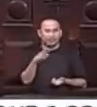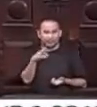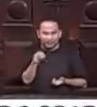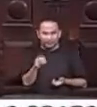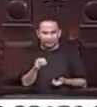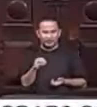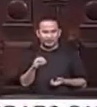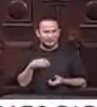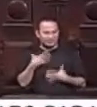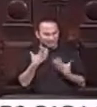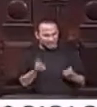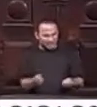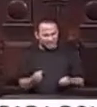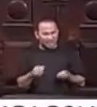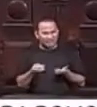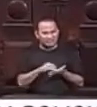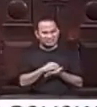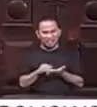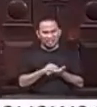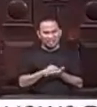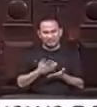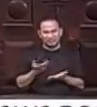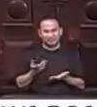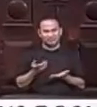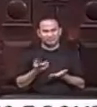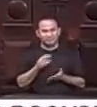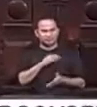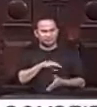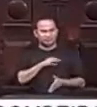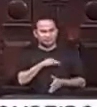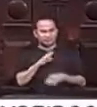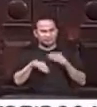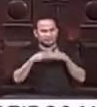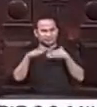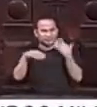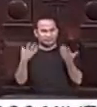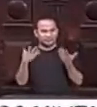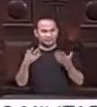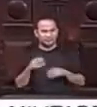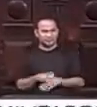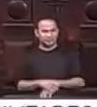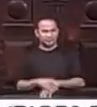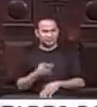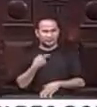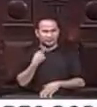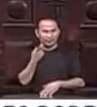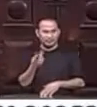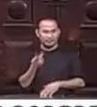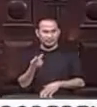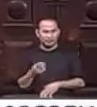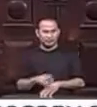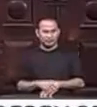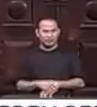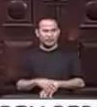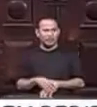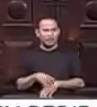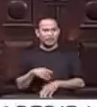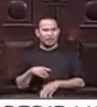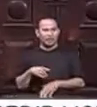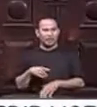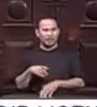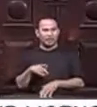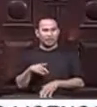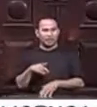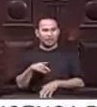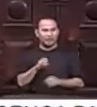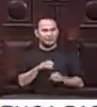manter supersalários de secretários que custam essa fortuna quando servidores da segurança, da educação e da saúde estão